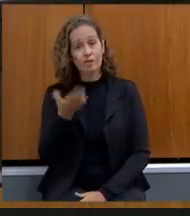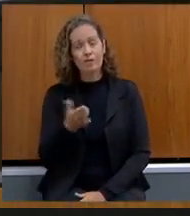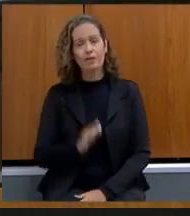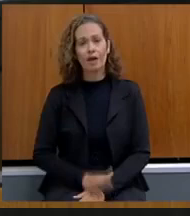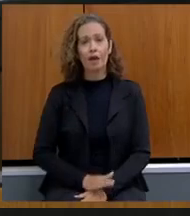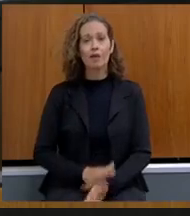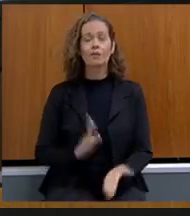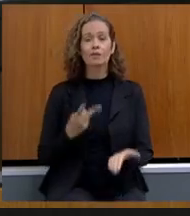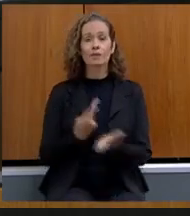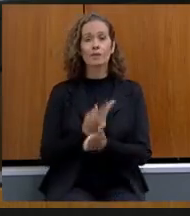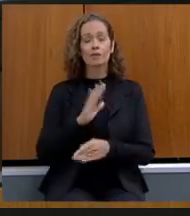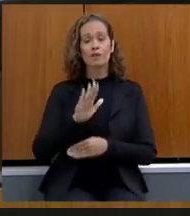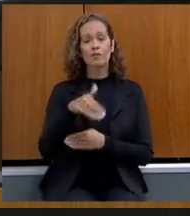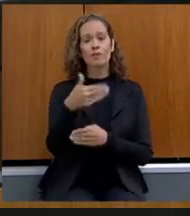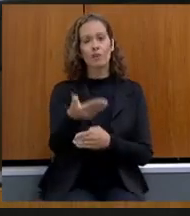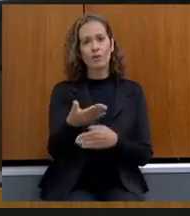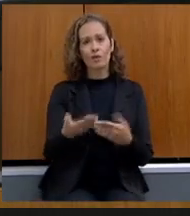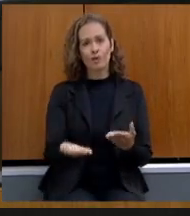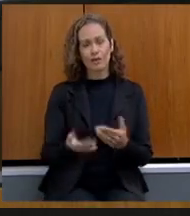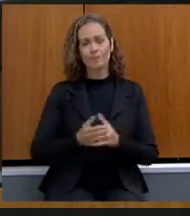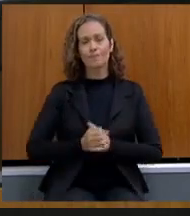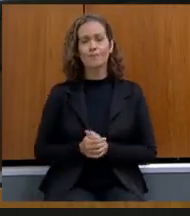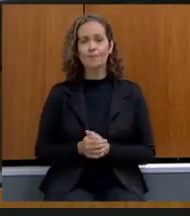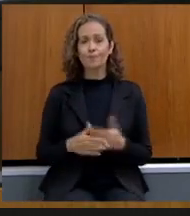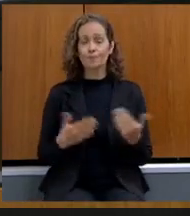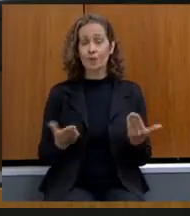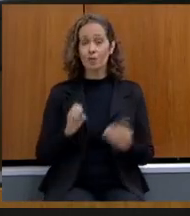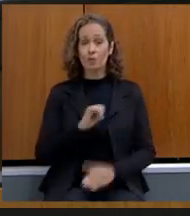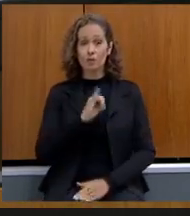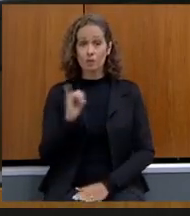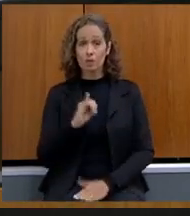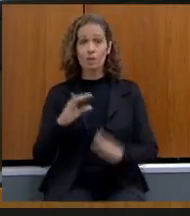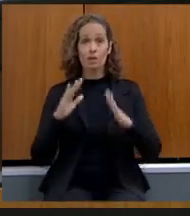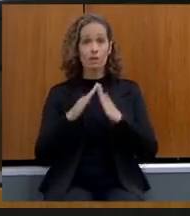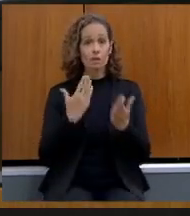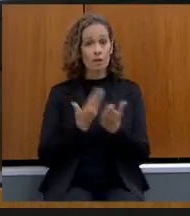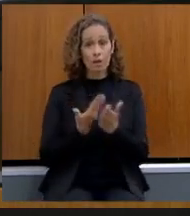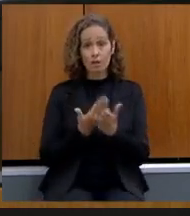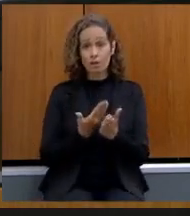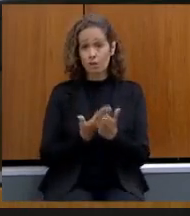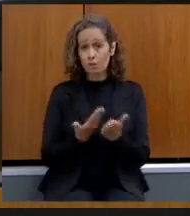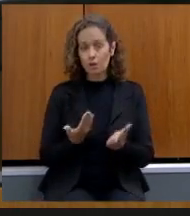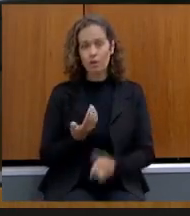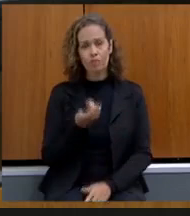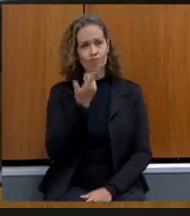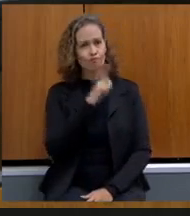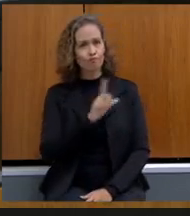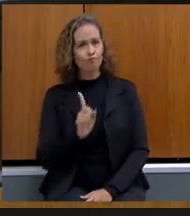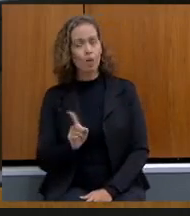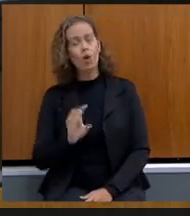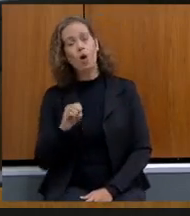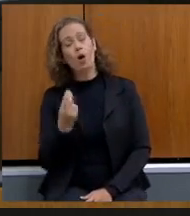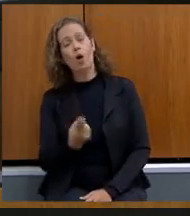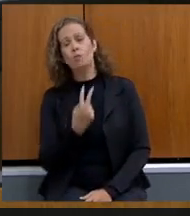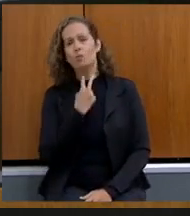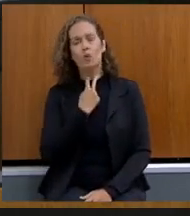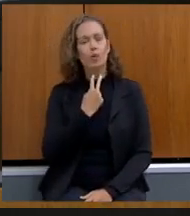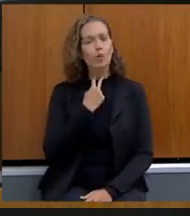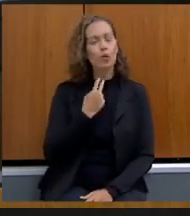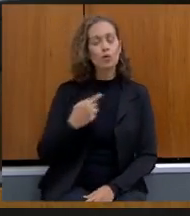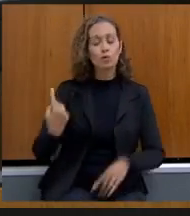escola dentro do ambiente escolar e no seu entorno então cê escola não consegue ou não pode